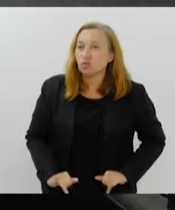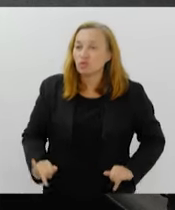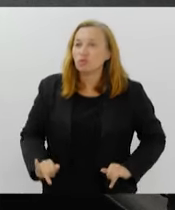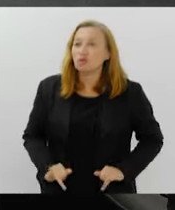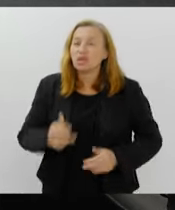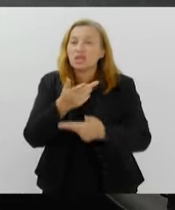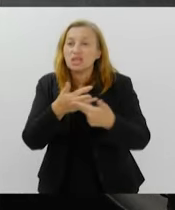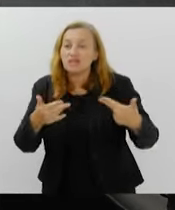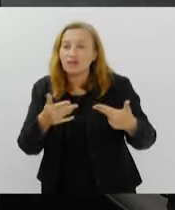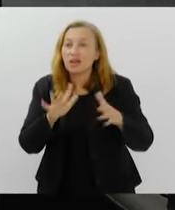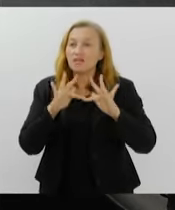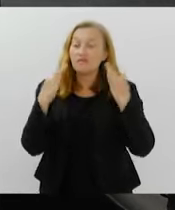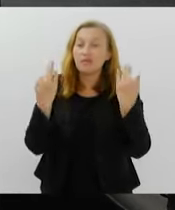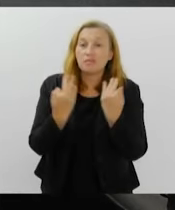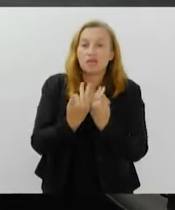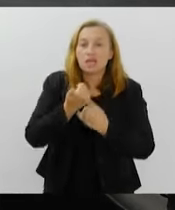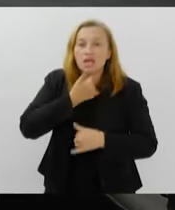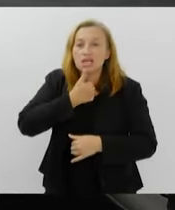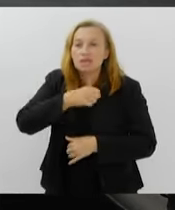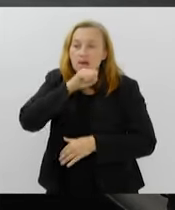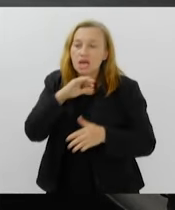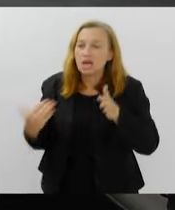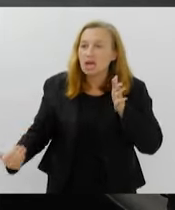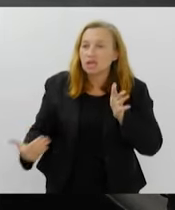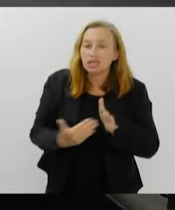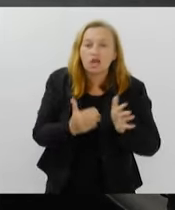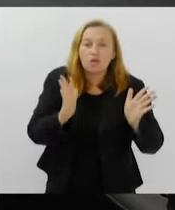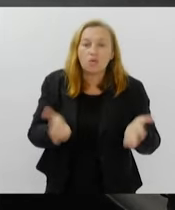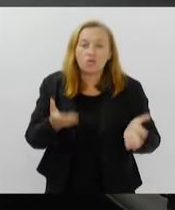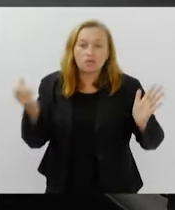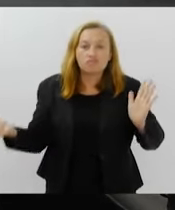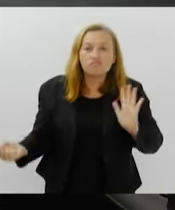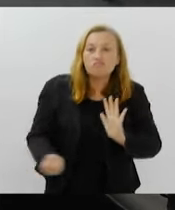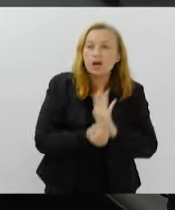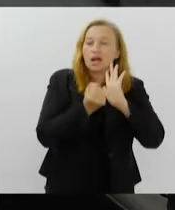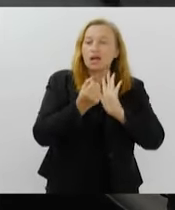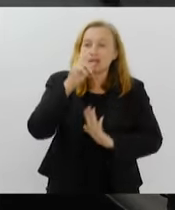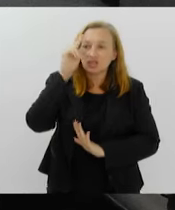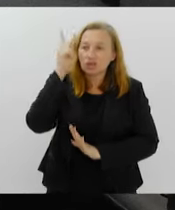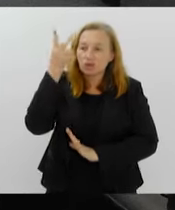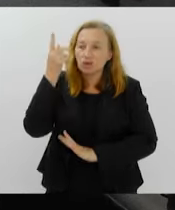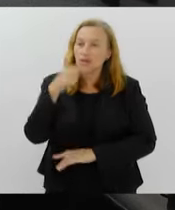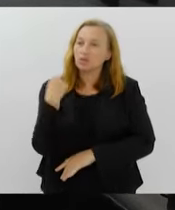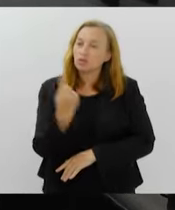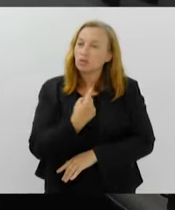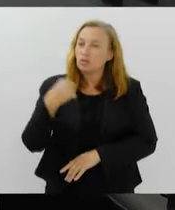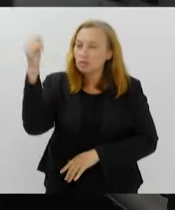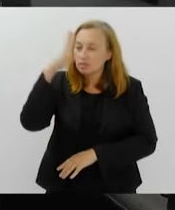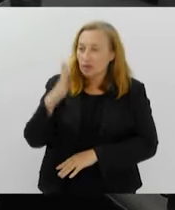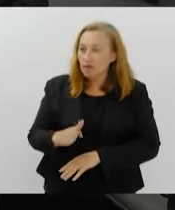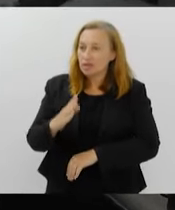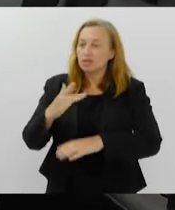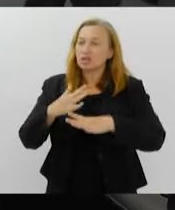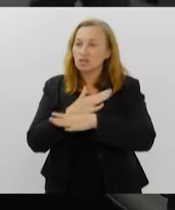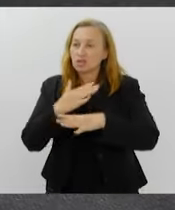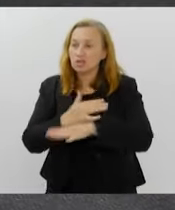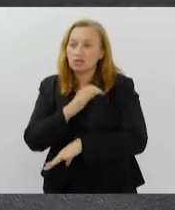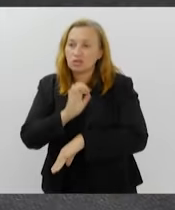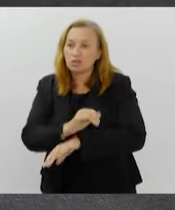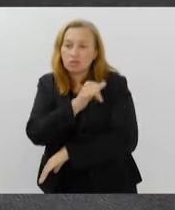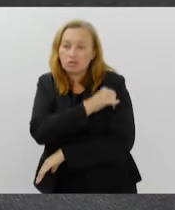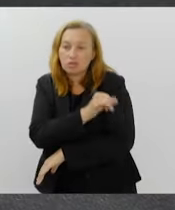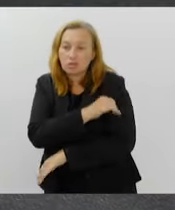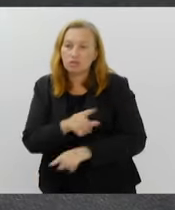mães muitas famílias que até hoje marcaram a história do nosso país e do nosso Estado do Rio de Janeiro e